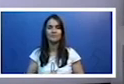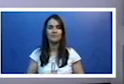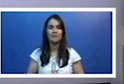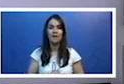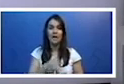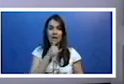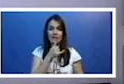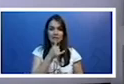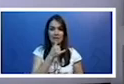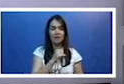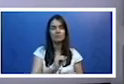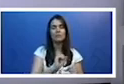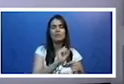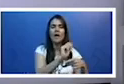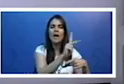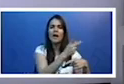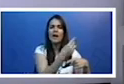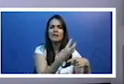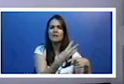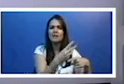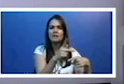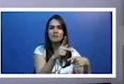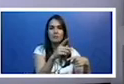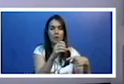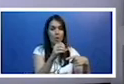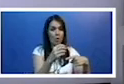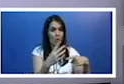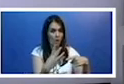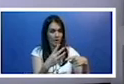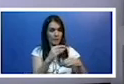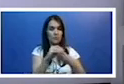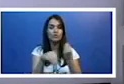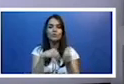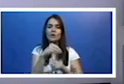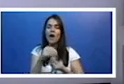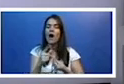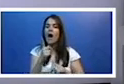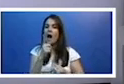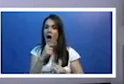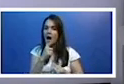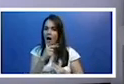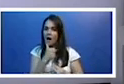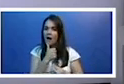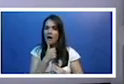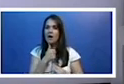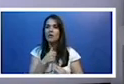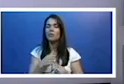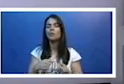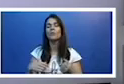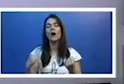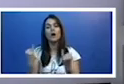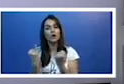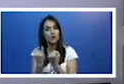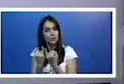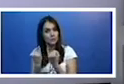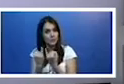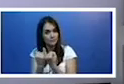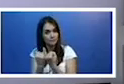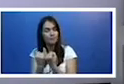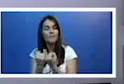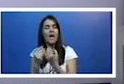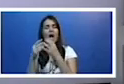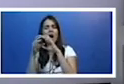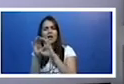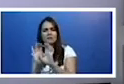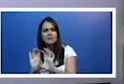nós temos H3PO4 dissolvido na água. Ele separa e ioniza, né, o H